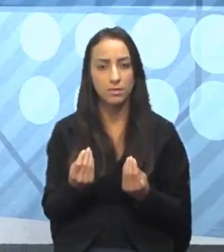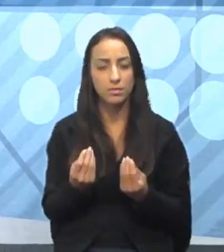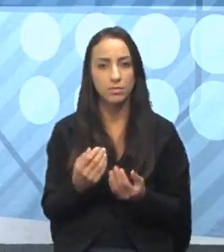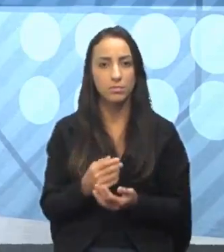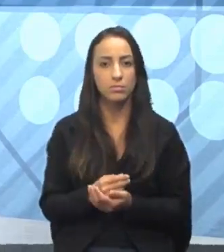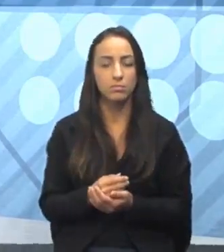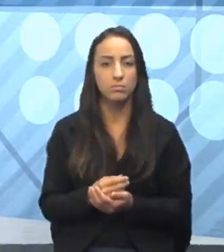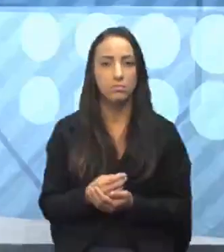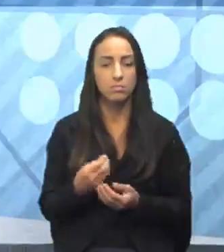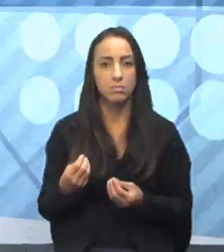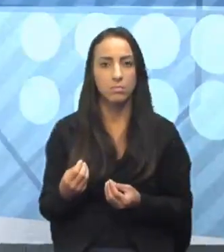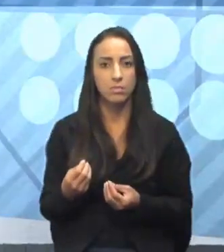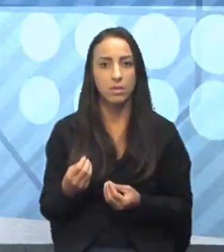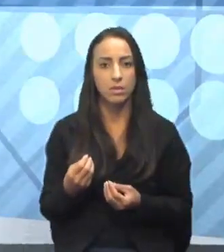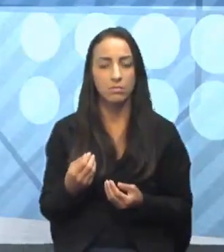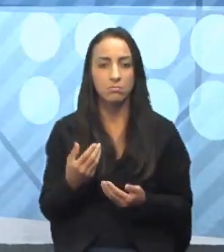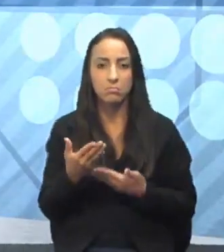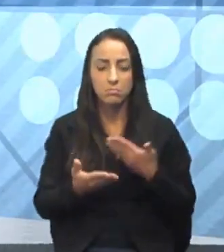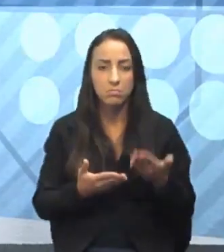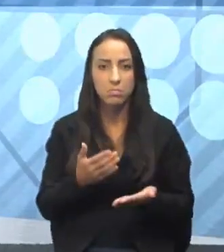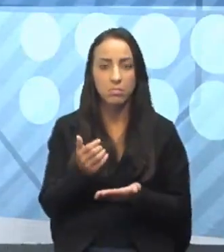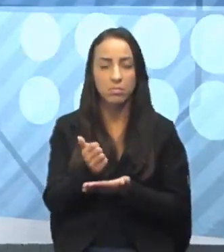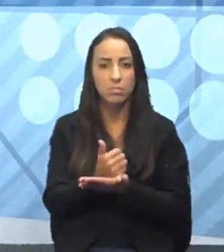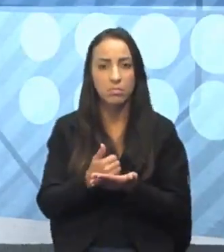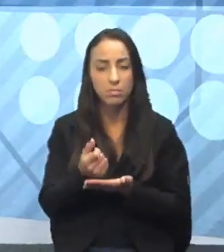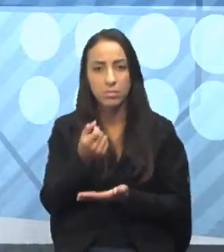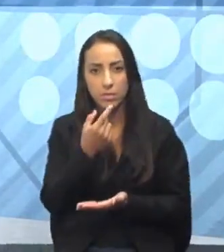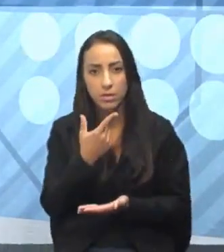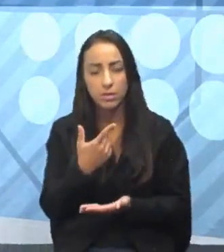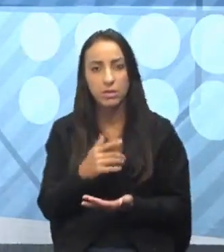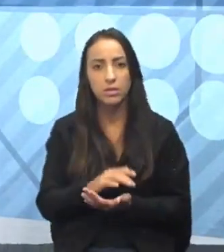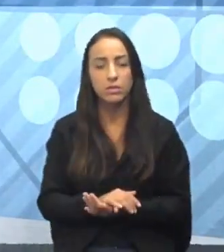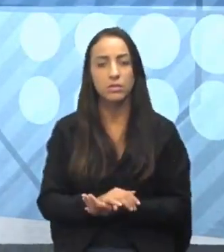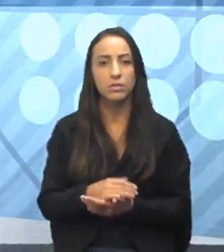para administrar medicamento via oral, para administrar